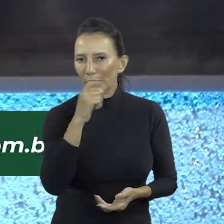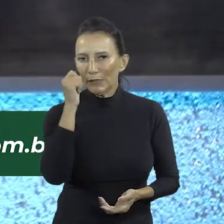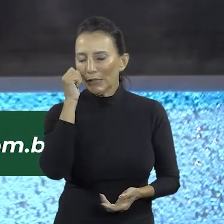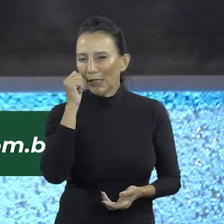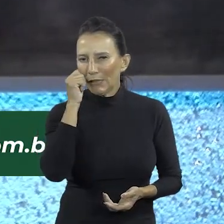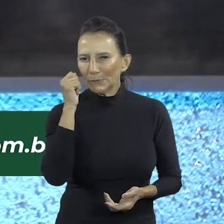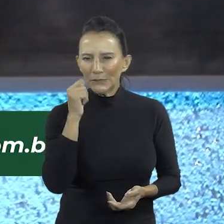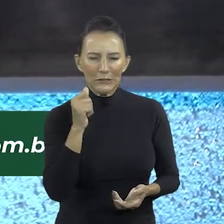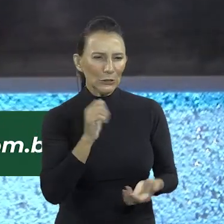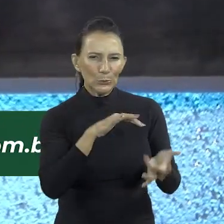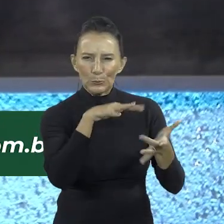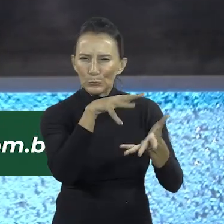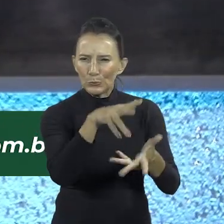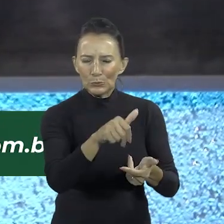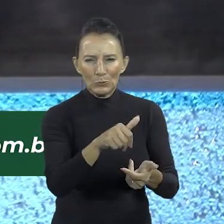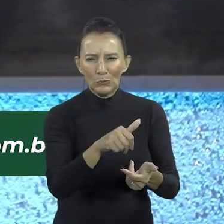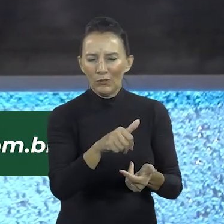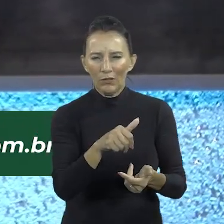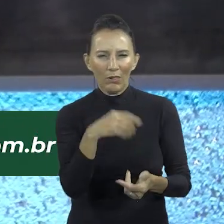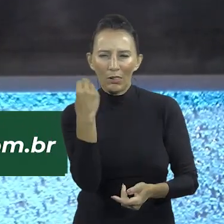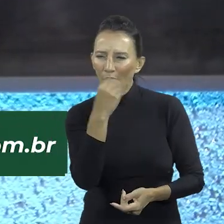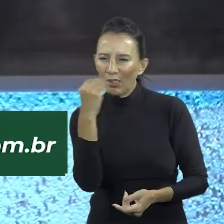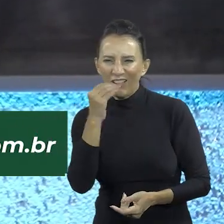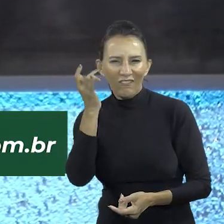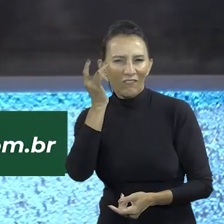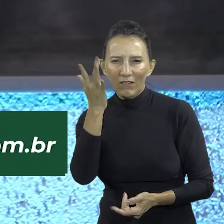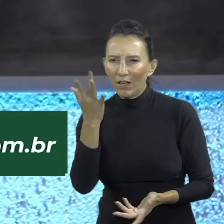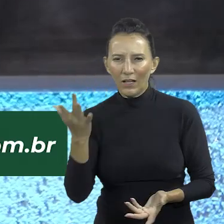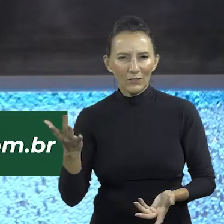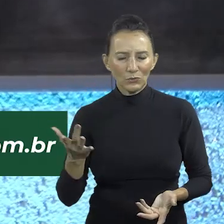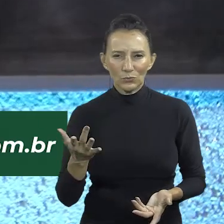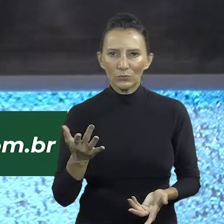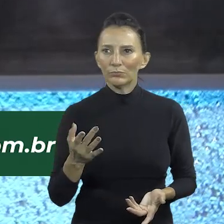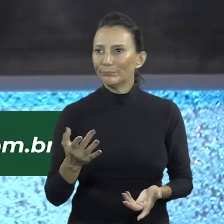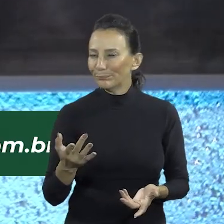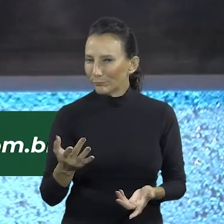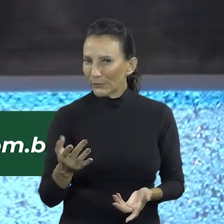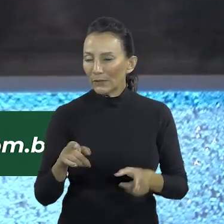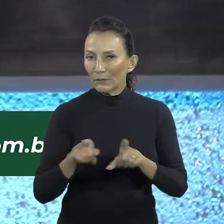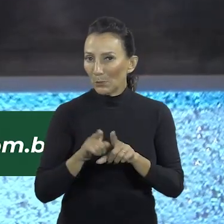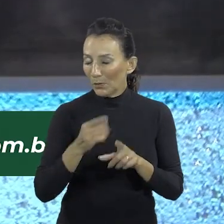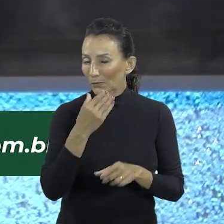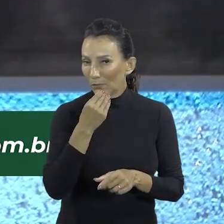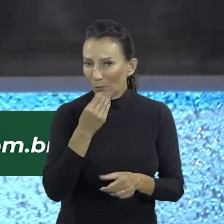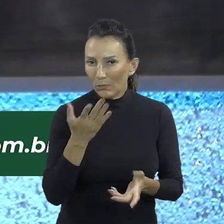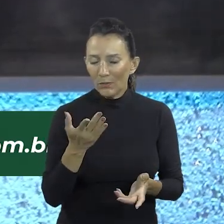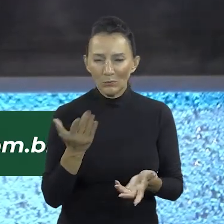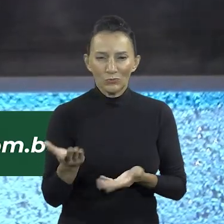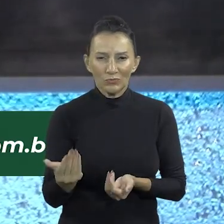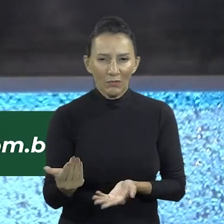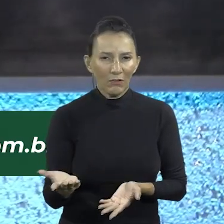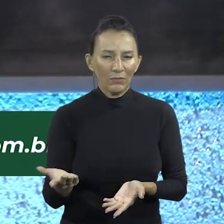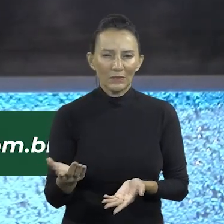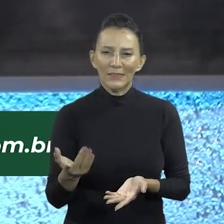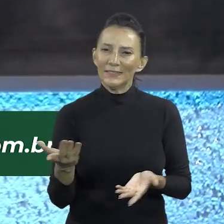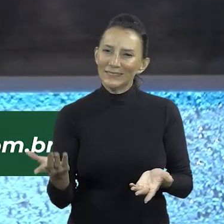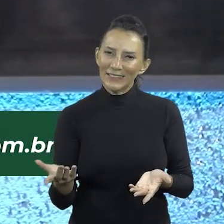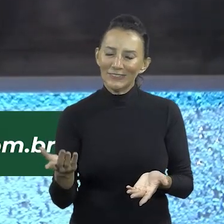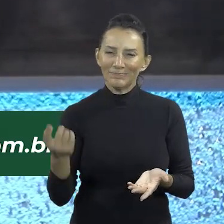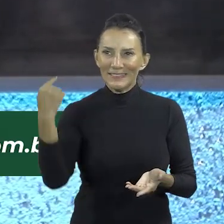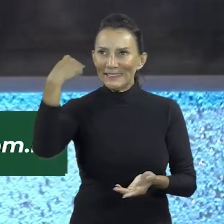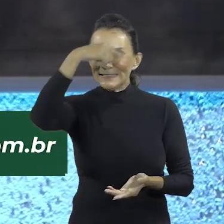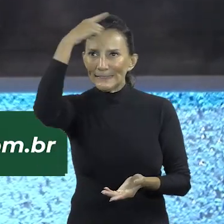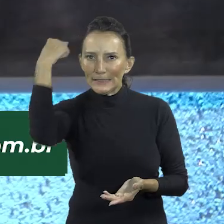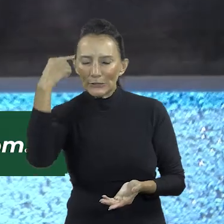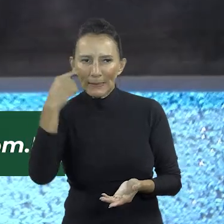Garotas ímpias, afastadas de Deus, e também os rapazes. Então a santidade e a carnalidade